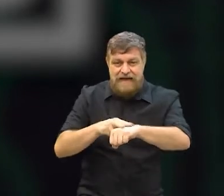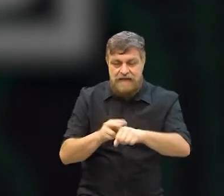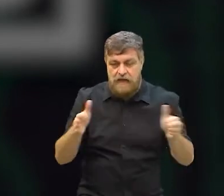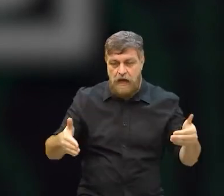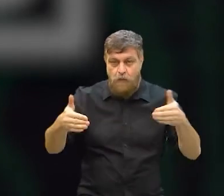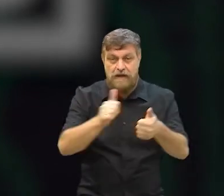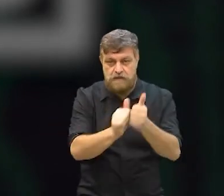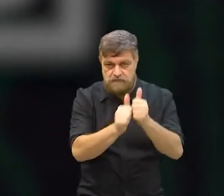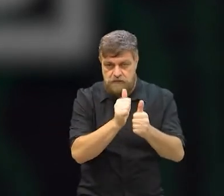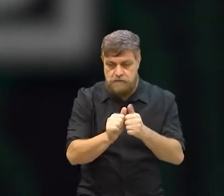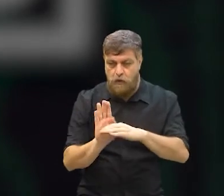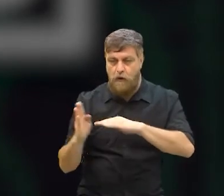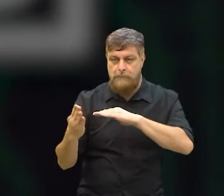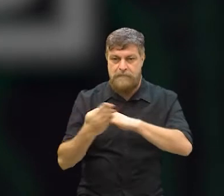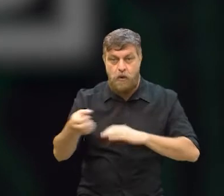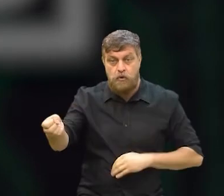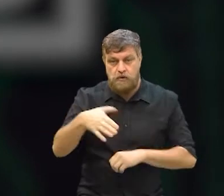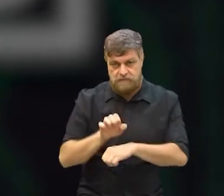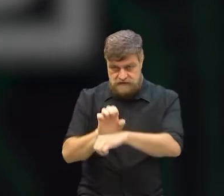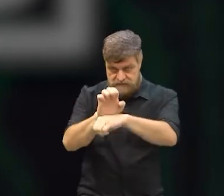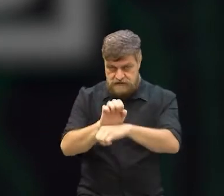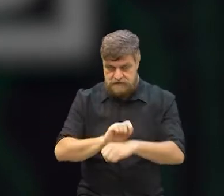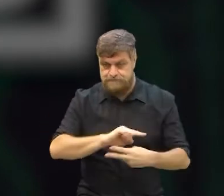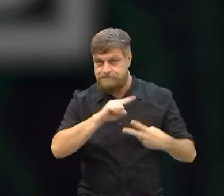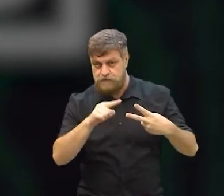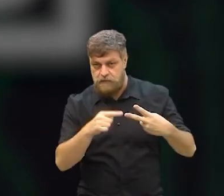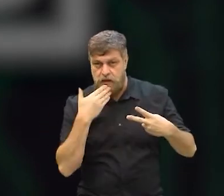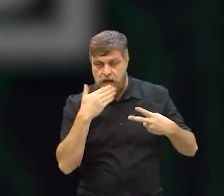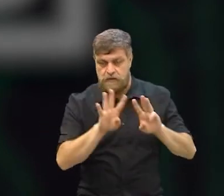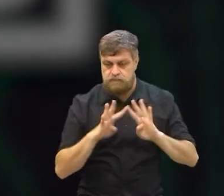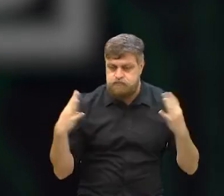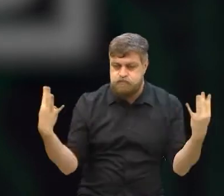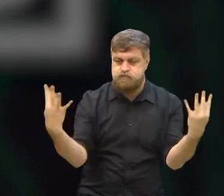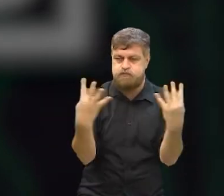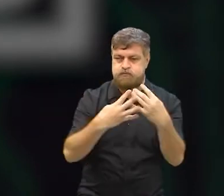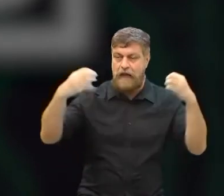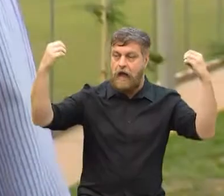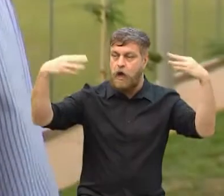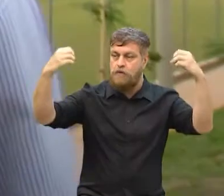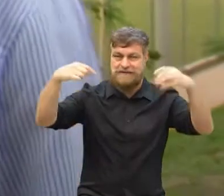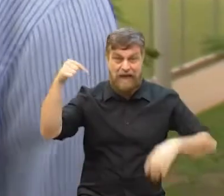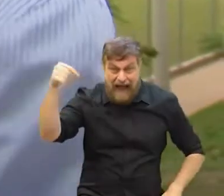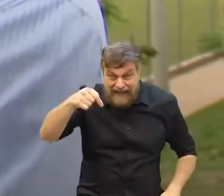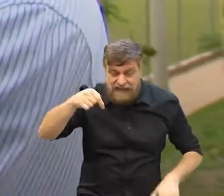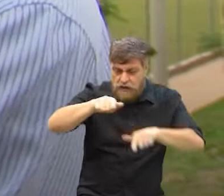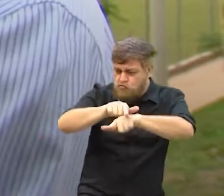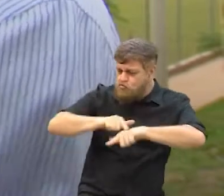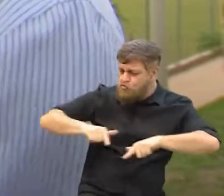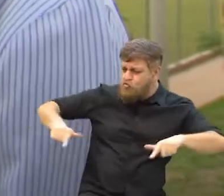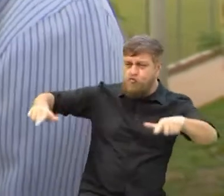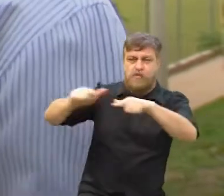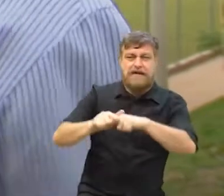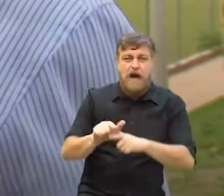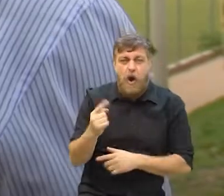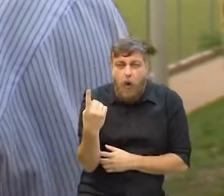bairro Jardim Nova Esperança. Em outra, também pedia instalação de alambrado e iluminação. Aqui era um raspadão,